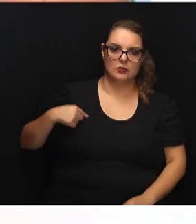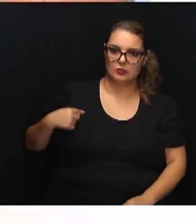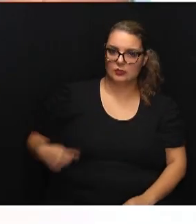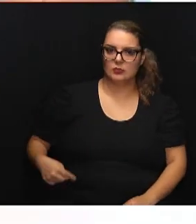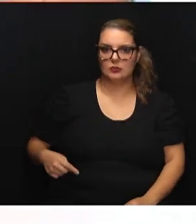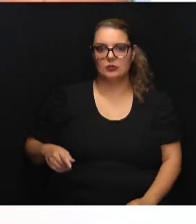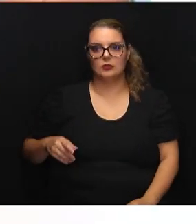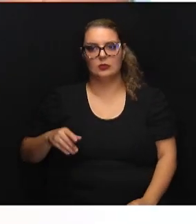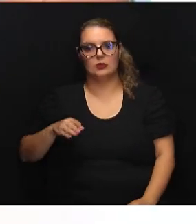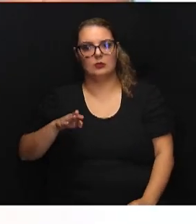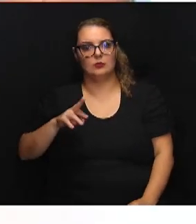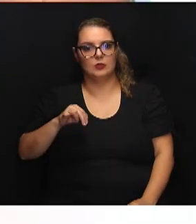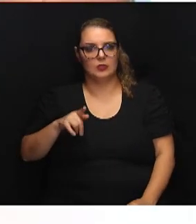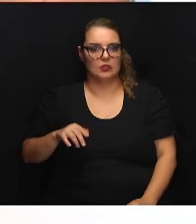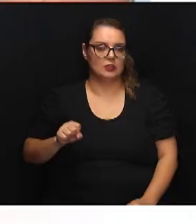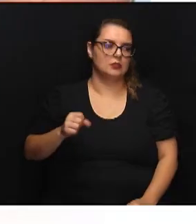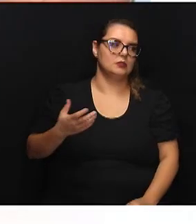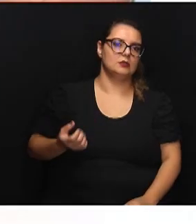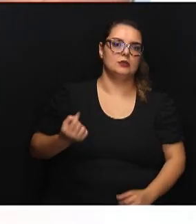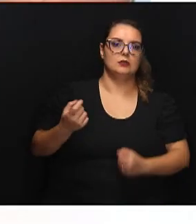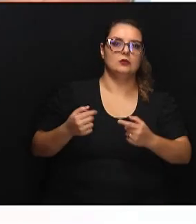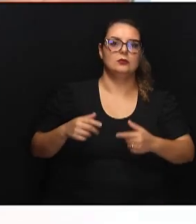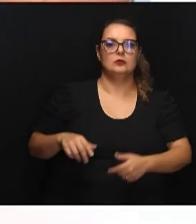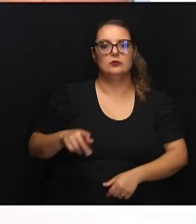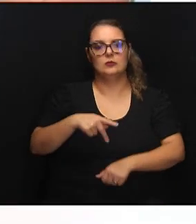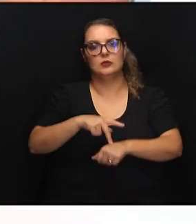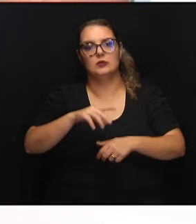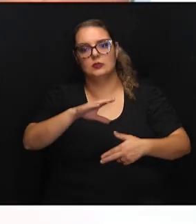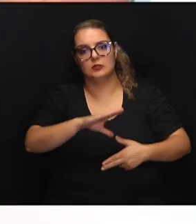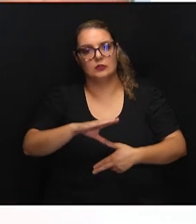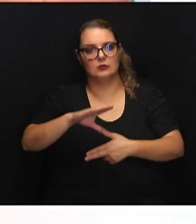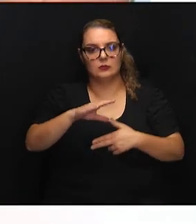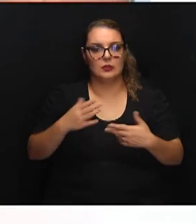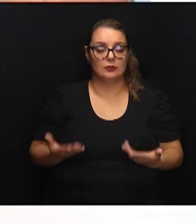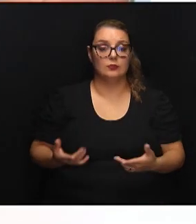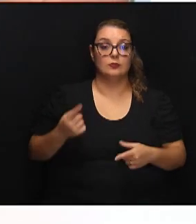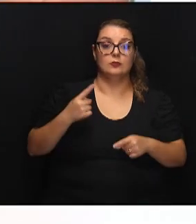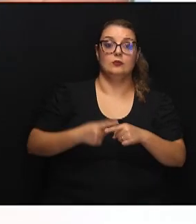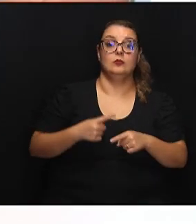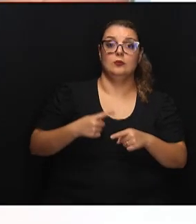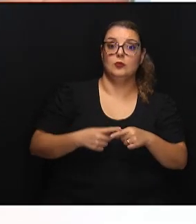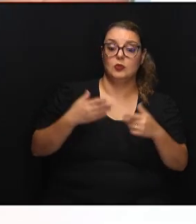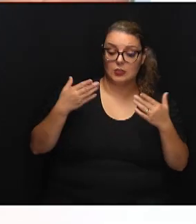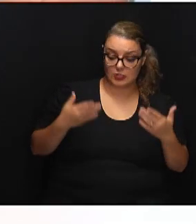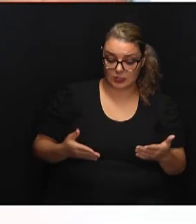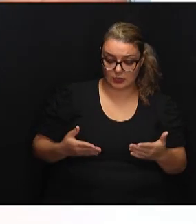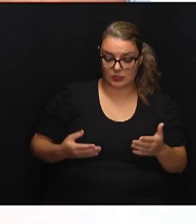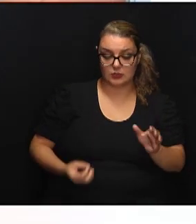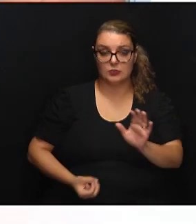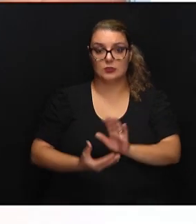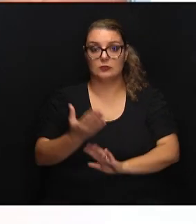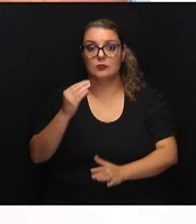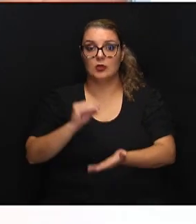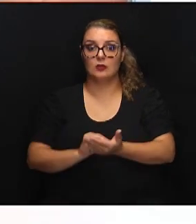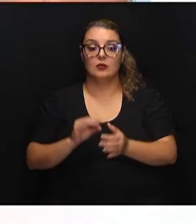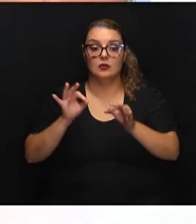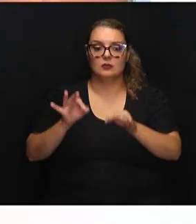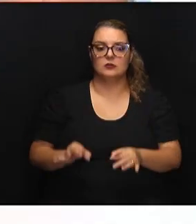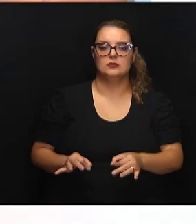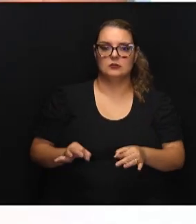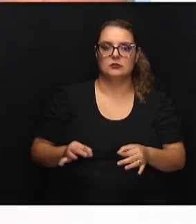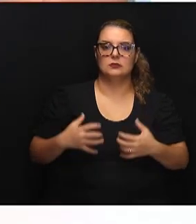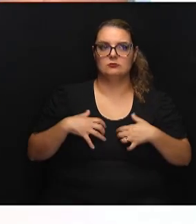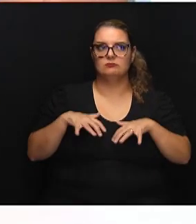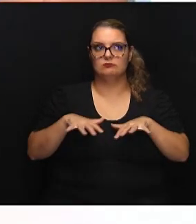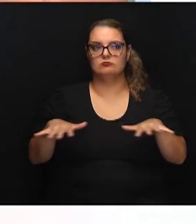BRICS, alguns países da América Latina, etc. Por que isso cria um clima de incerteza? Porque se você cria